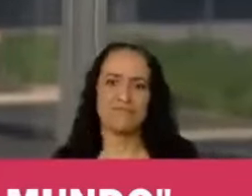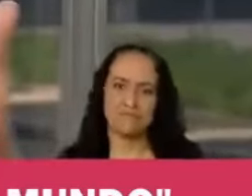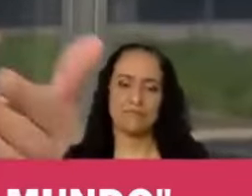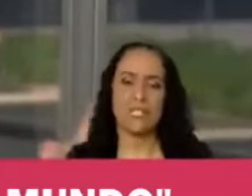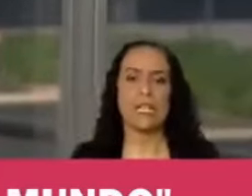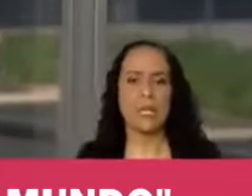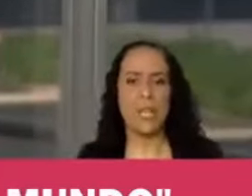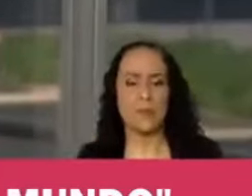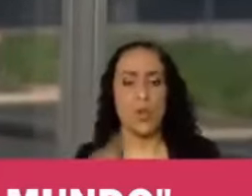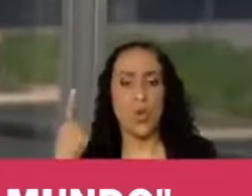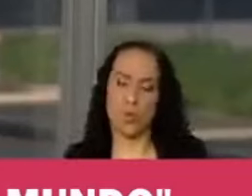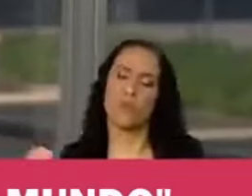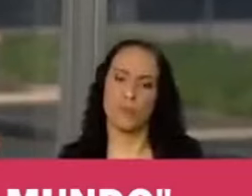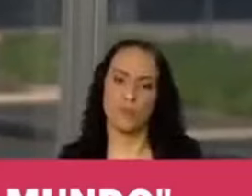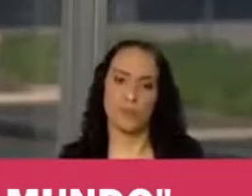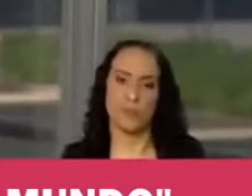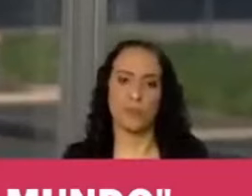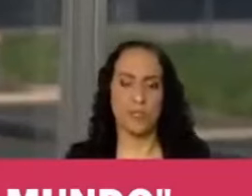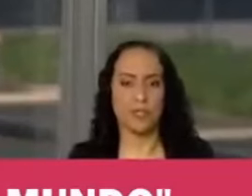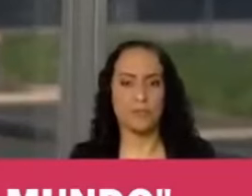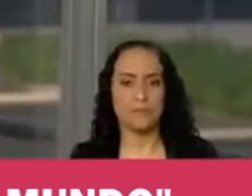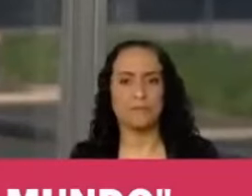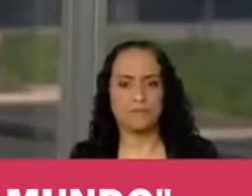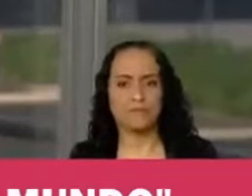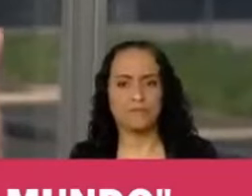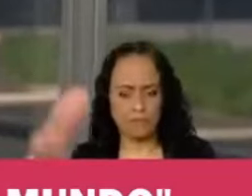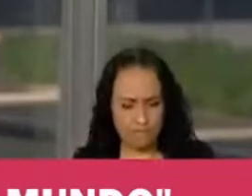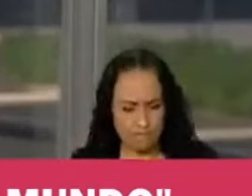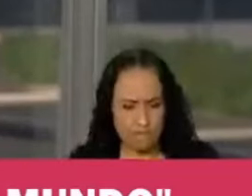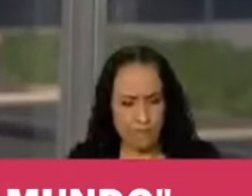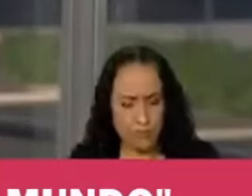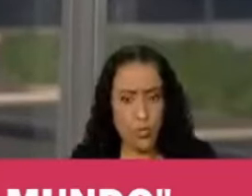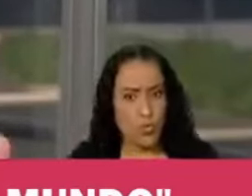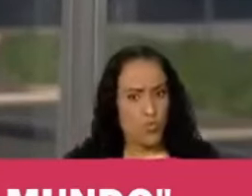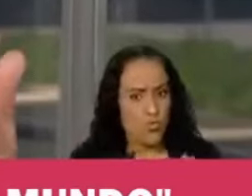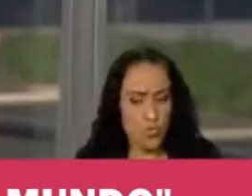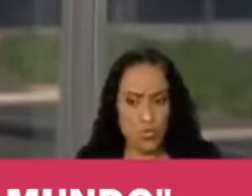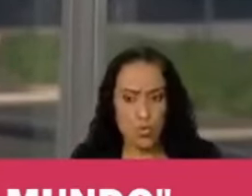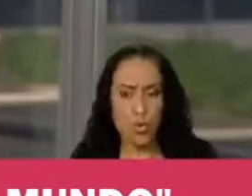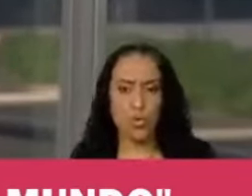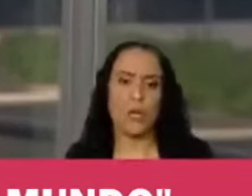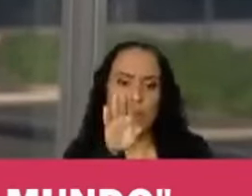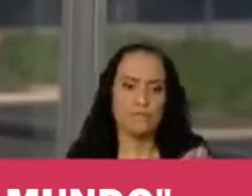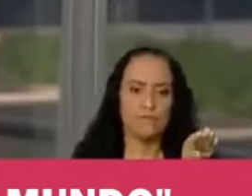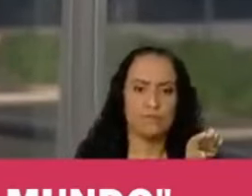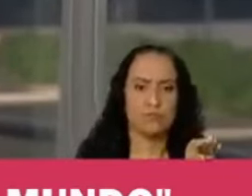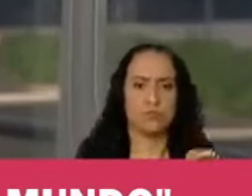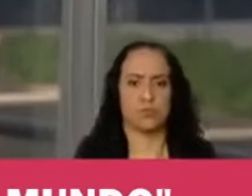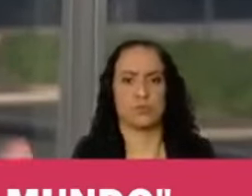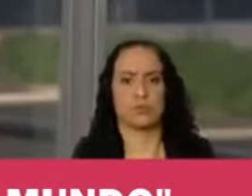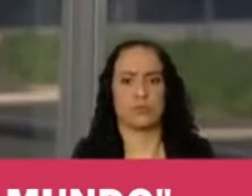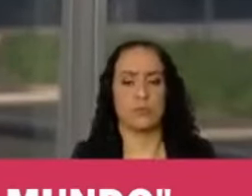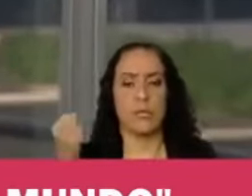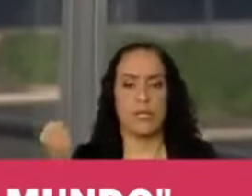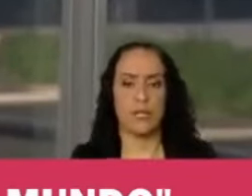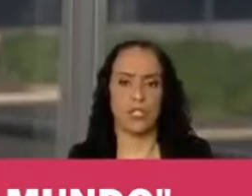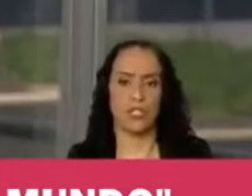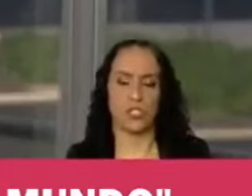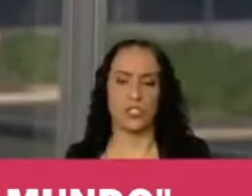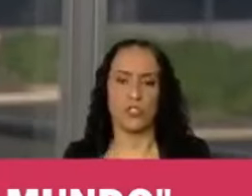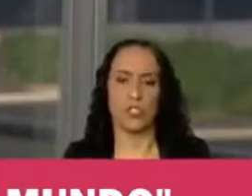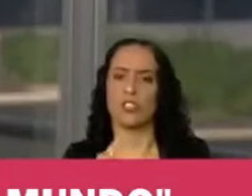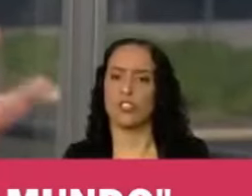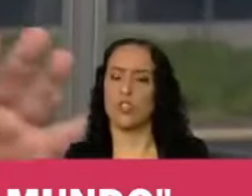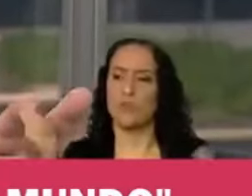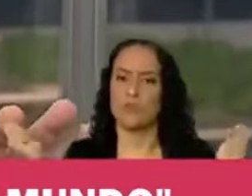e assumindo um compromisso de um grande esforço mundial para reduzir a desigualdade, para garantir, né, que a